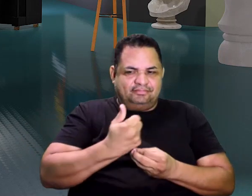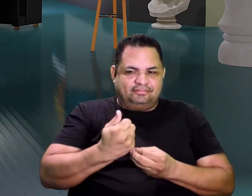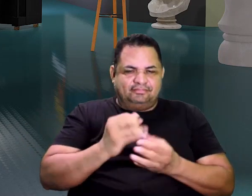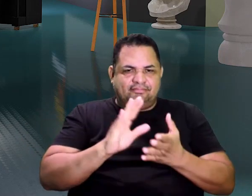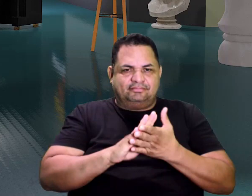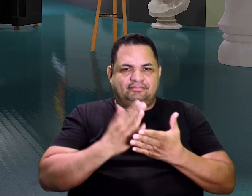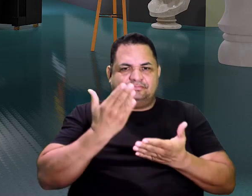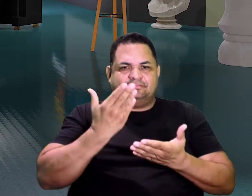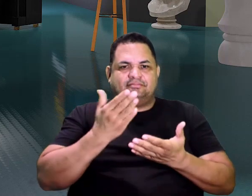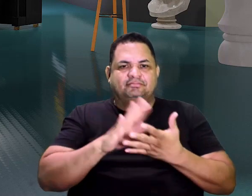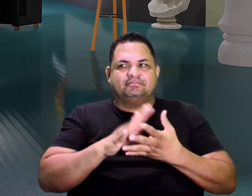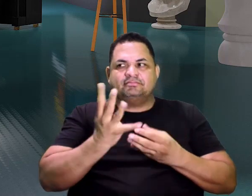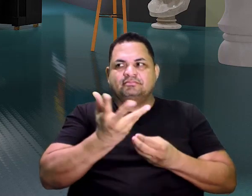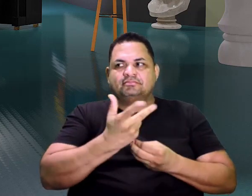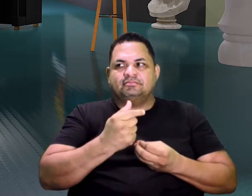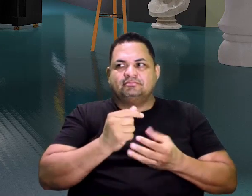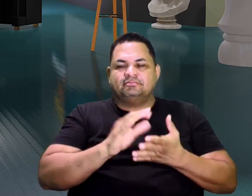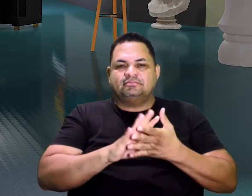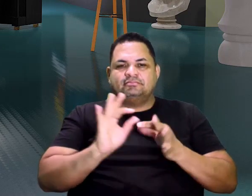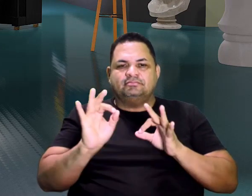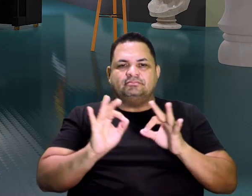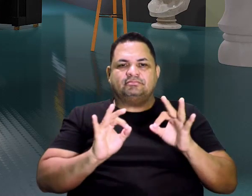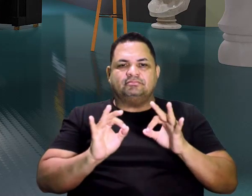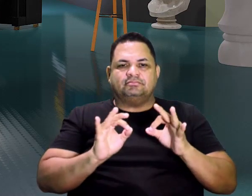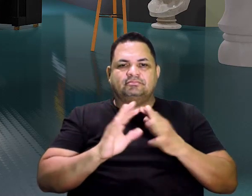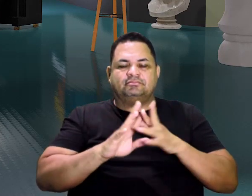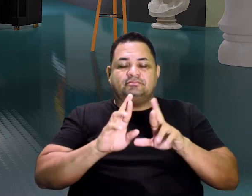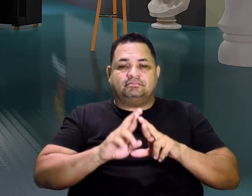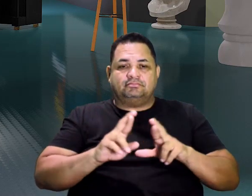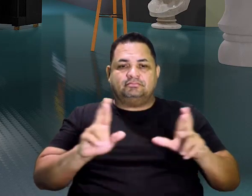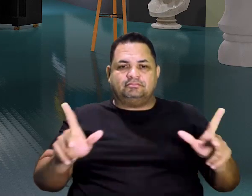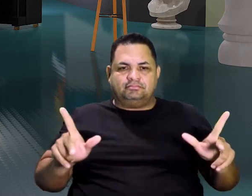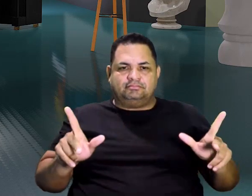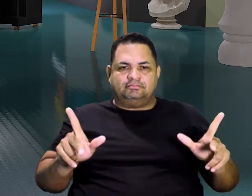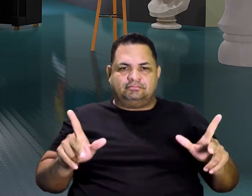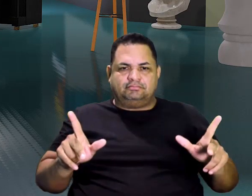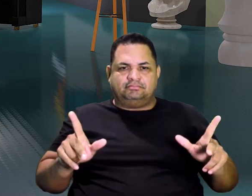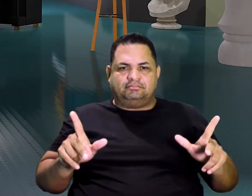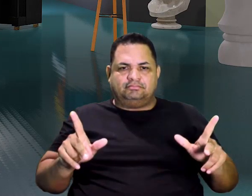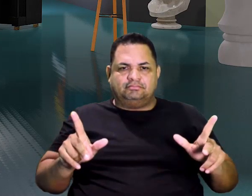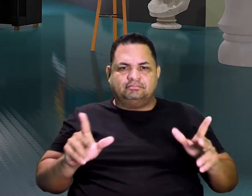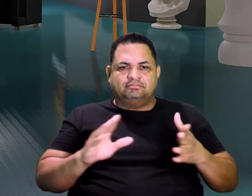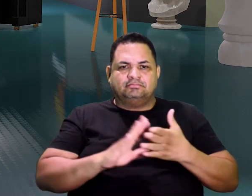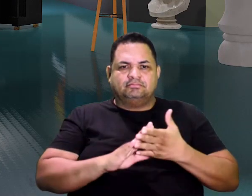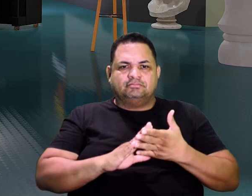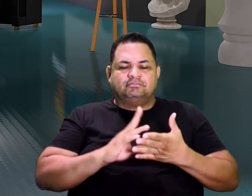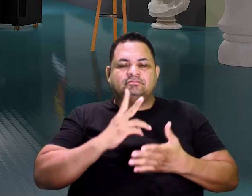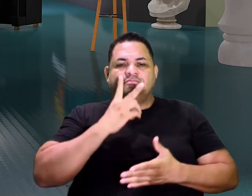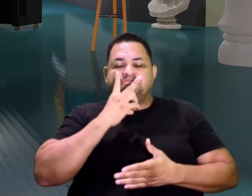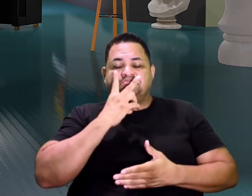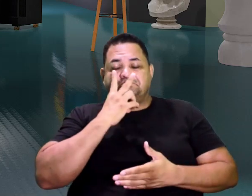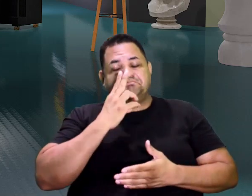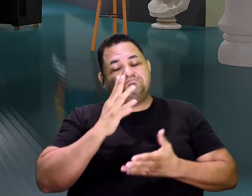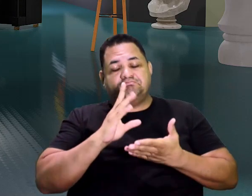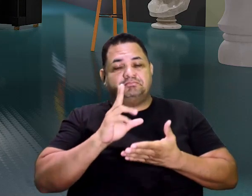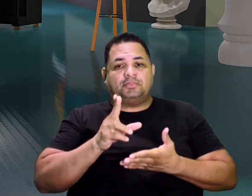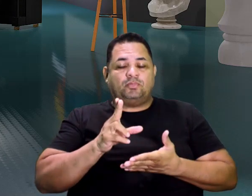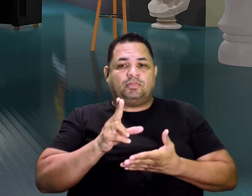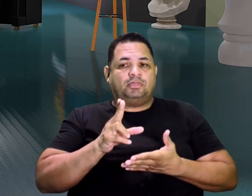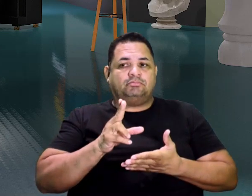Que a arte é diferente, mesmo que pareça igual,